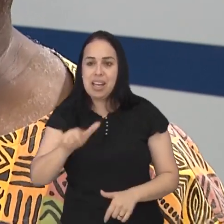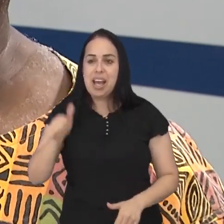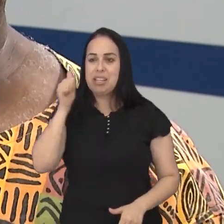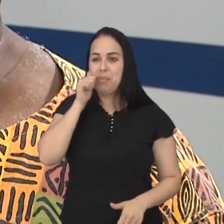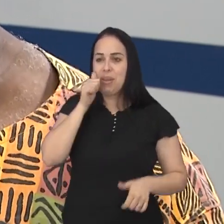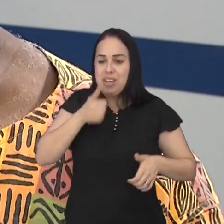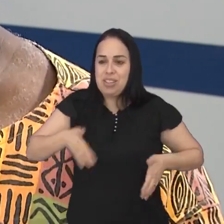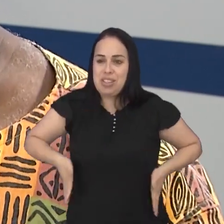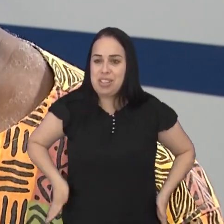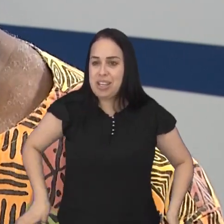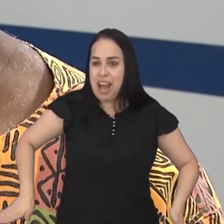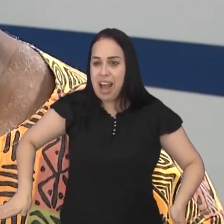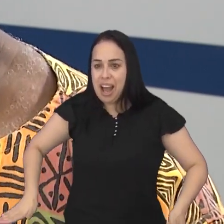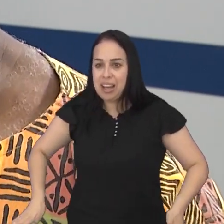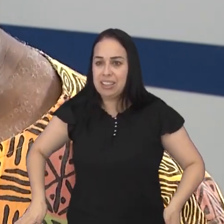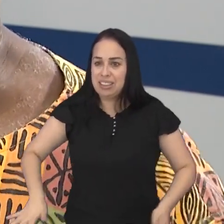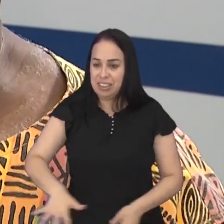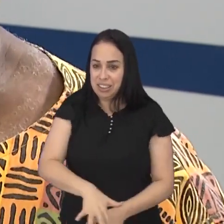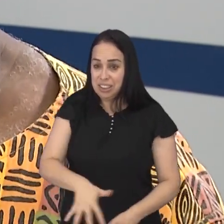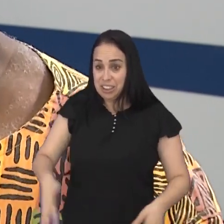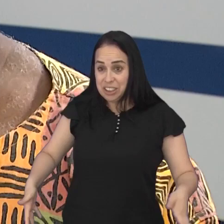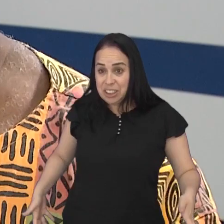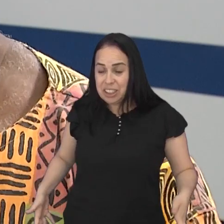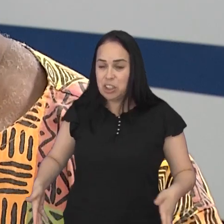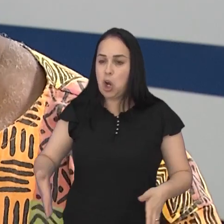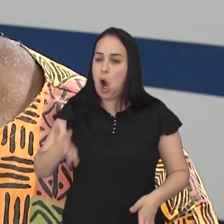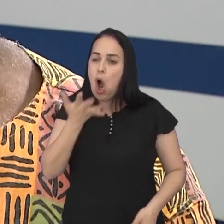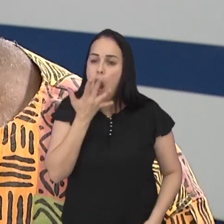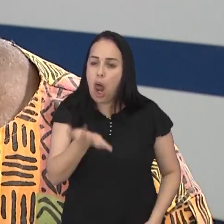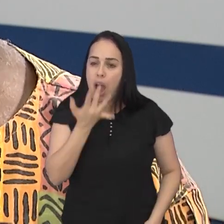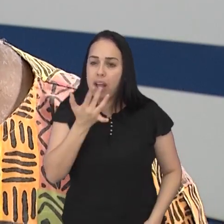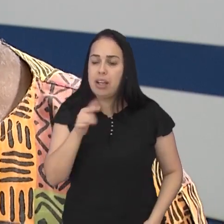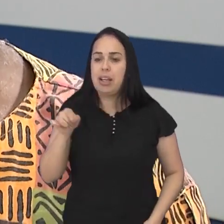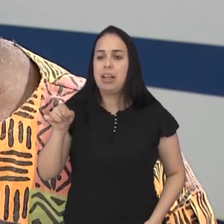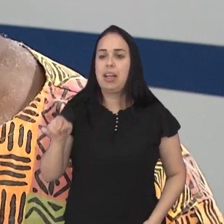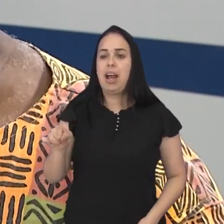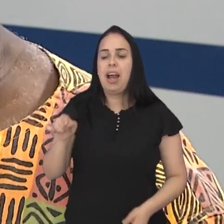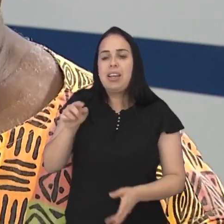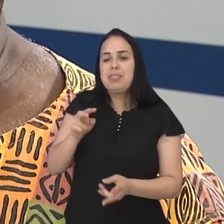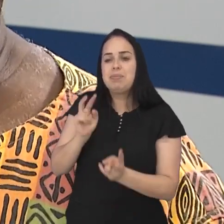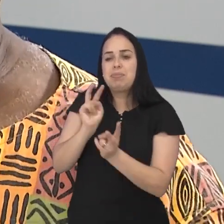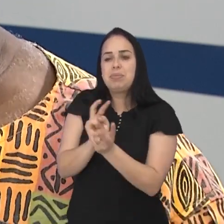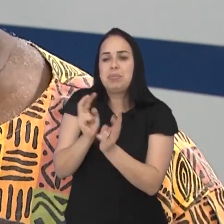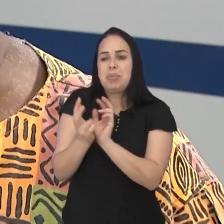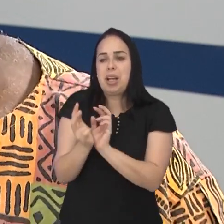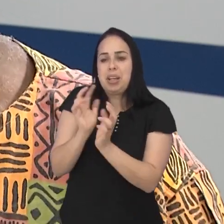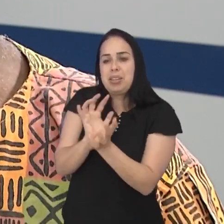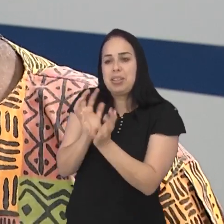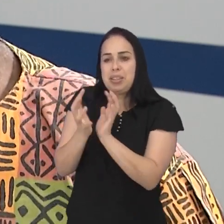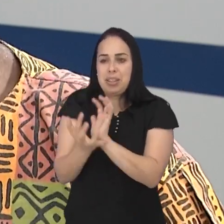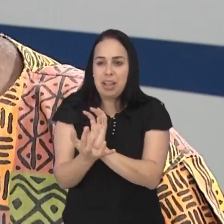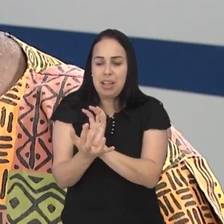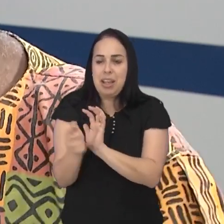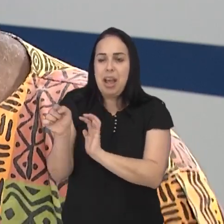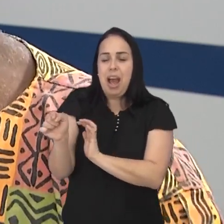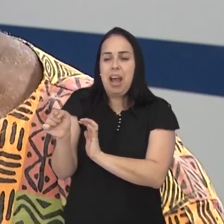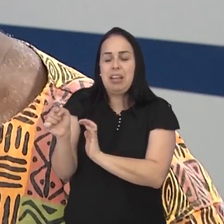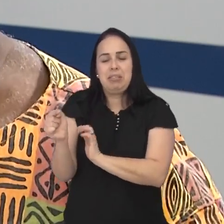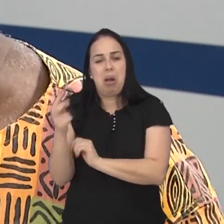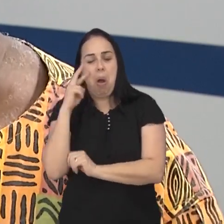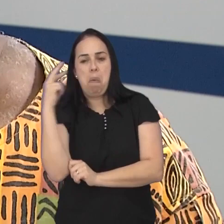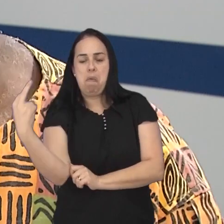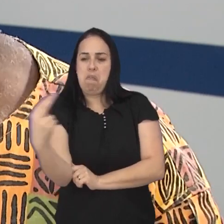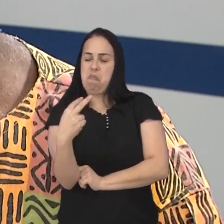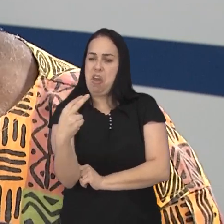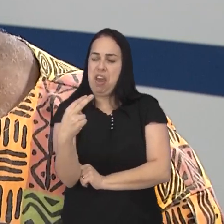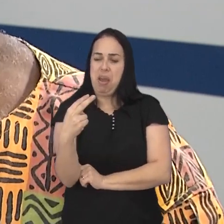mulheres de saia de chitão, né? Aí leva o jongo, faz mal a ideia do